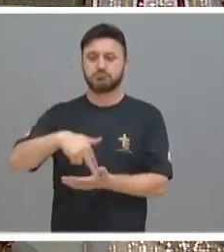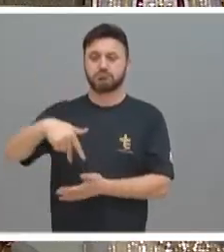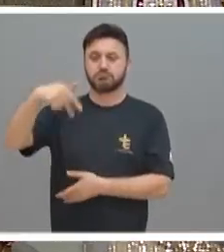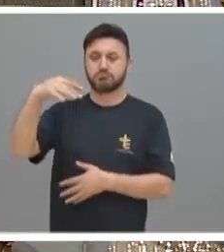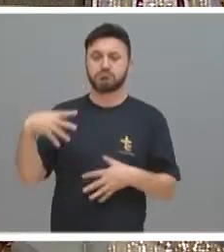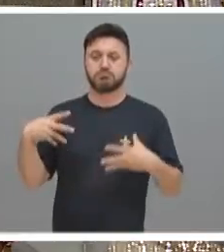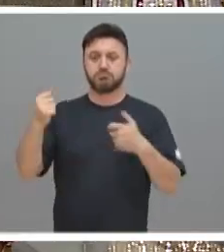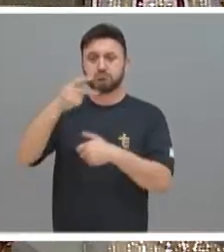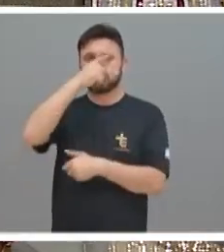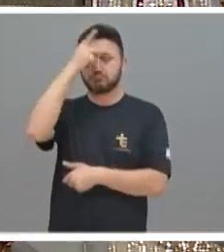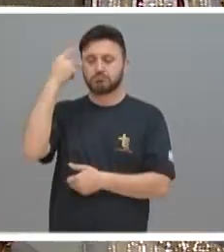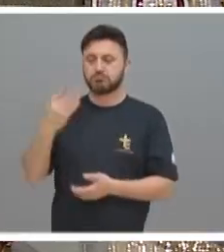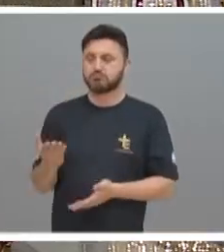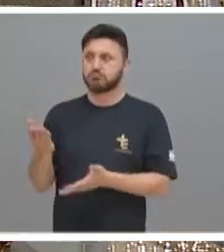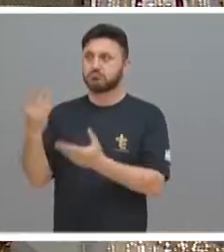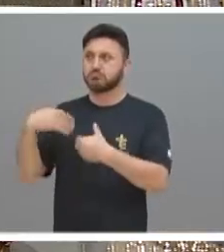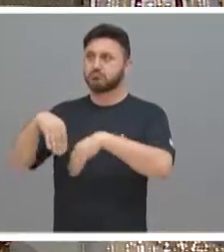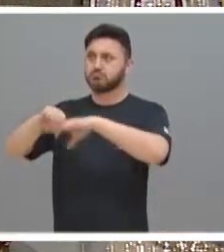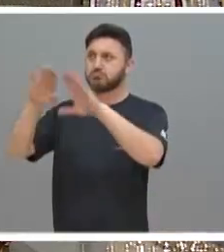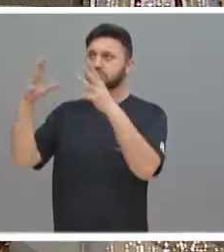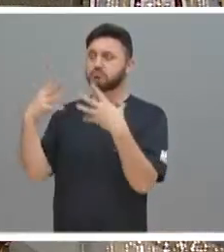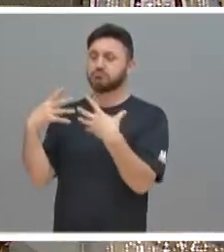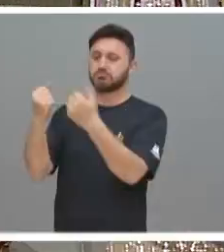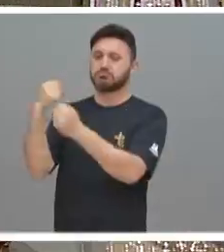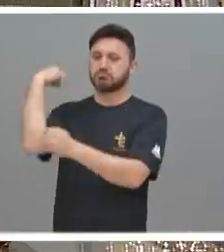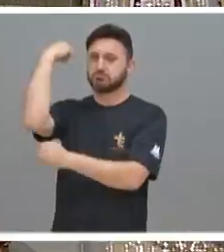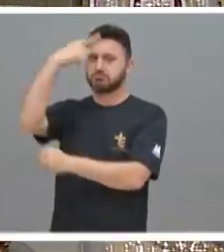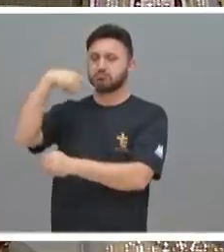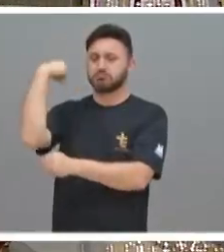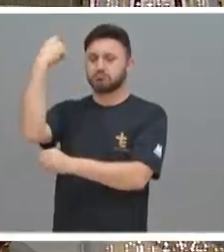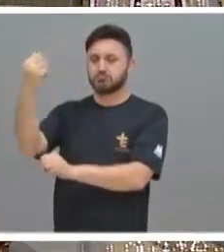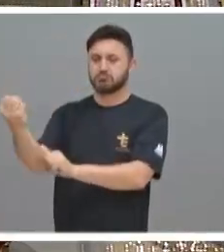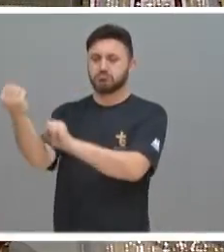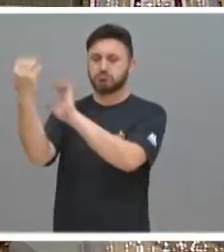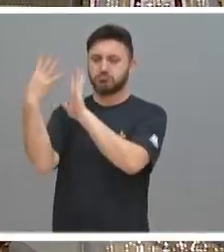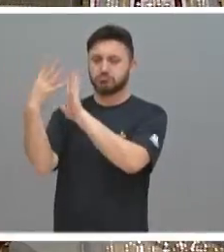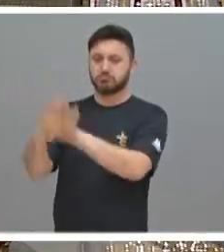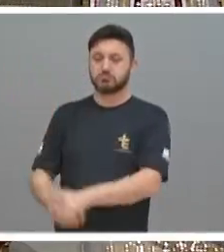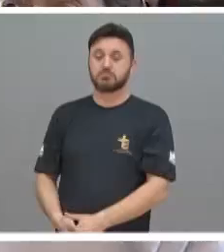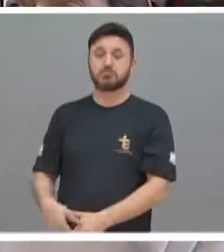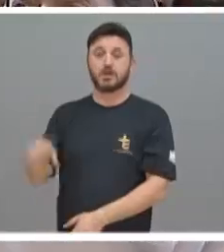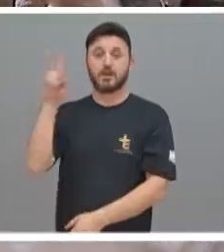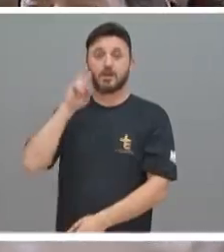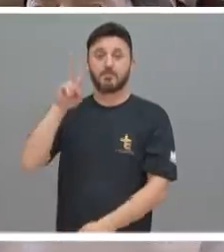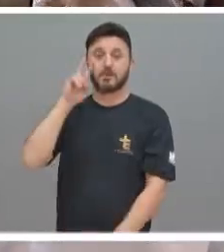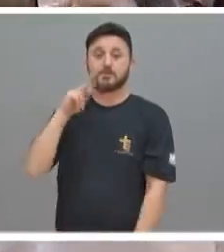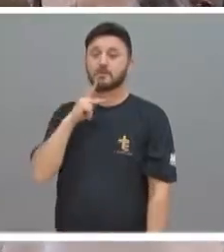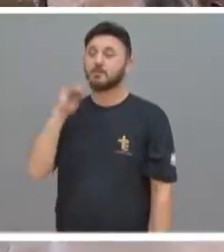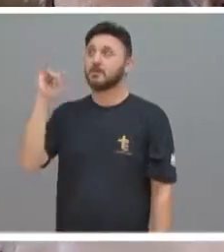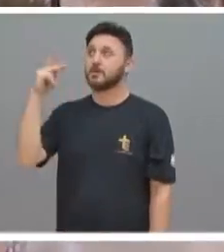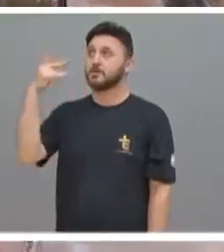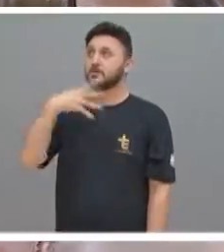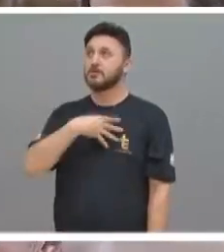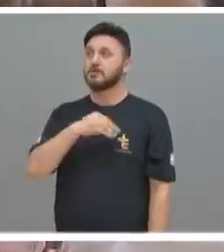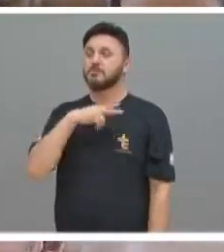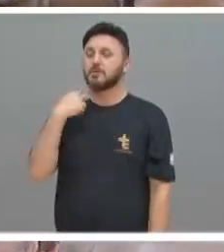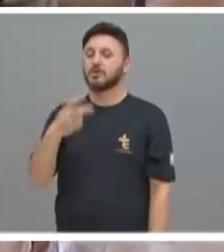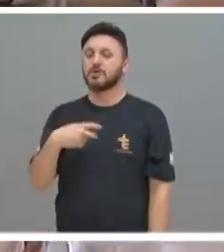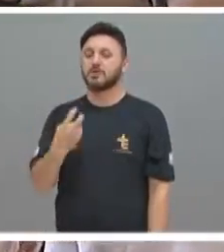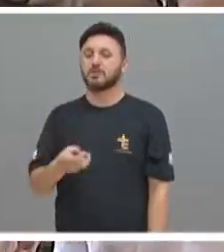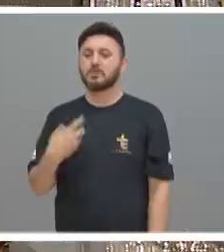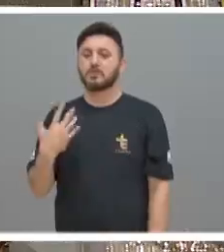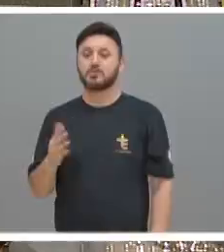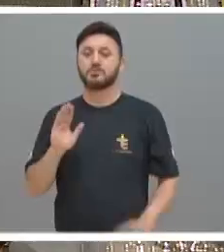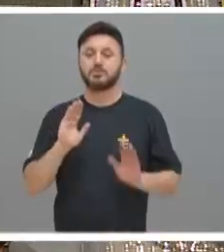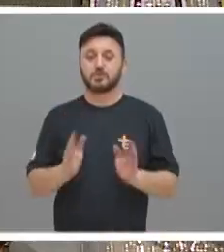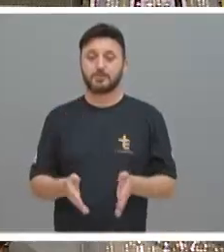de todos os que partiram desta vida, acolhei-os junto a vós na luz da vossa face. Lembrai-vos, ó Pai, dos vossos